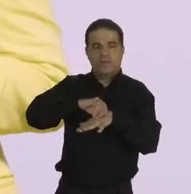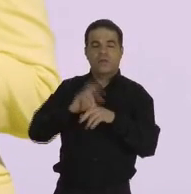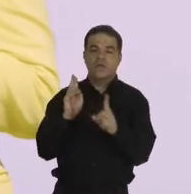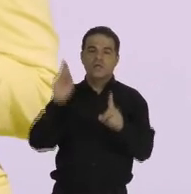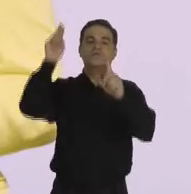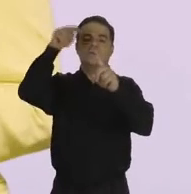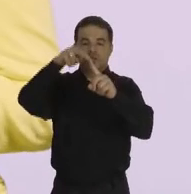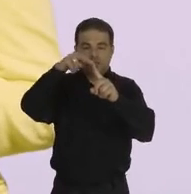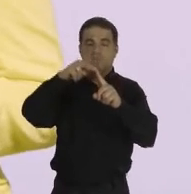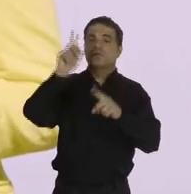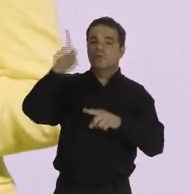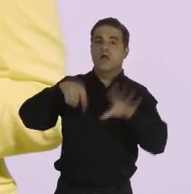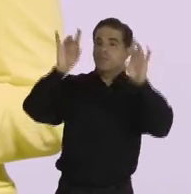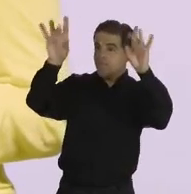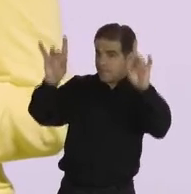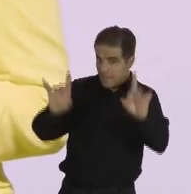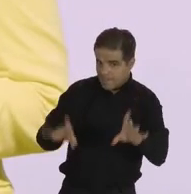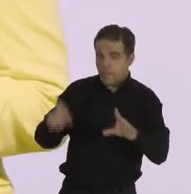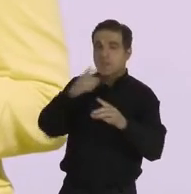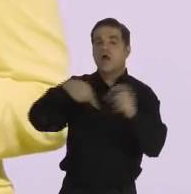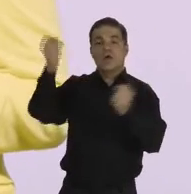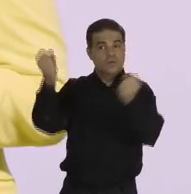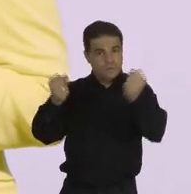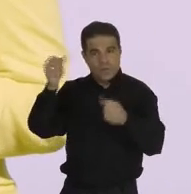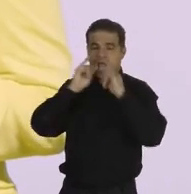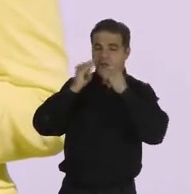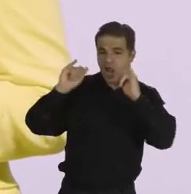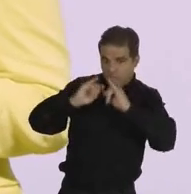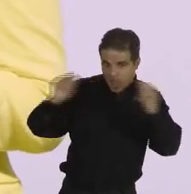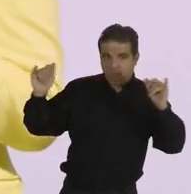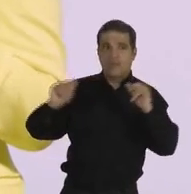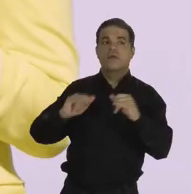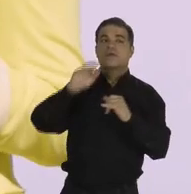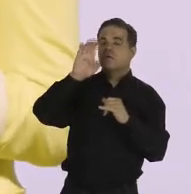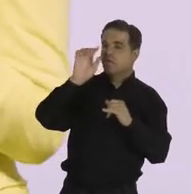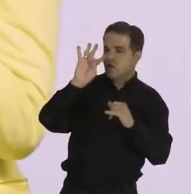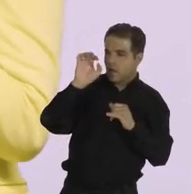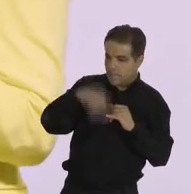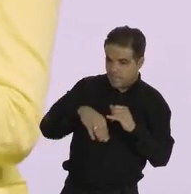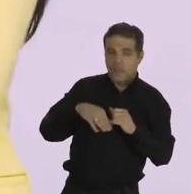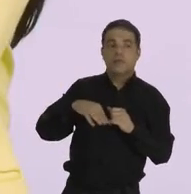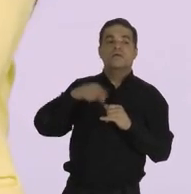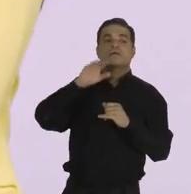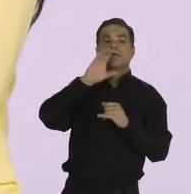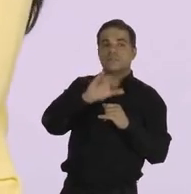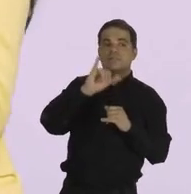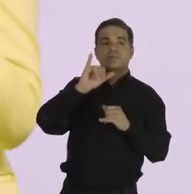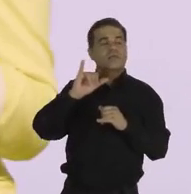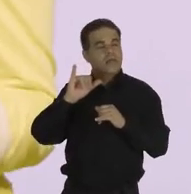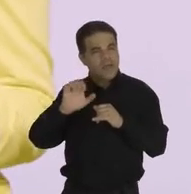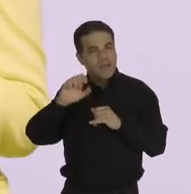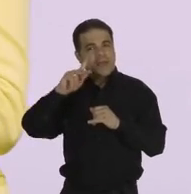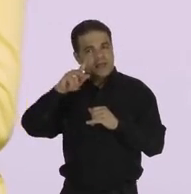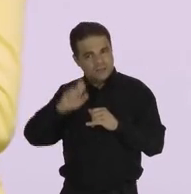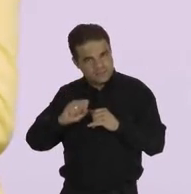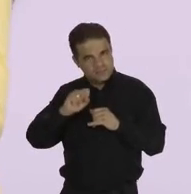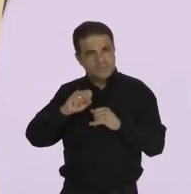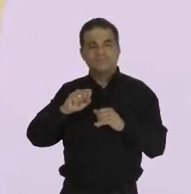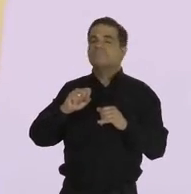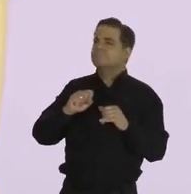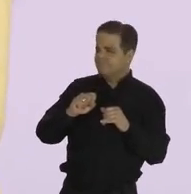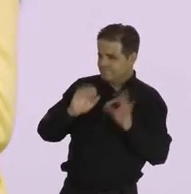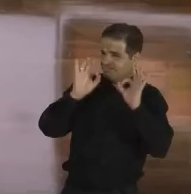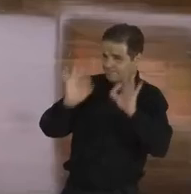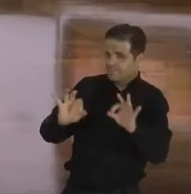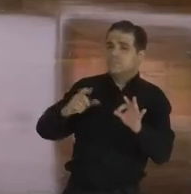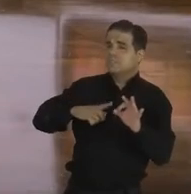referência especializado em veículos elétricos em Betim o se fixe customer